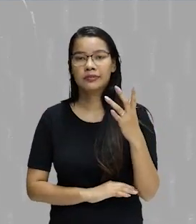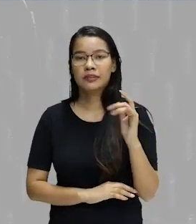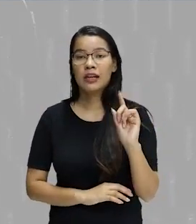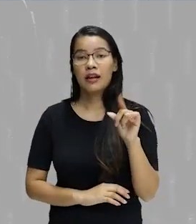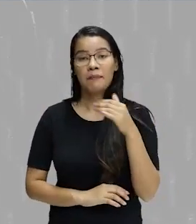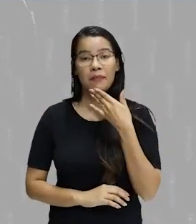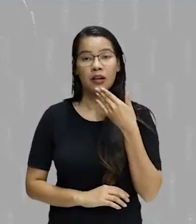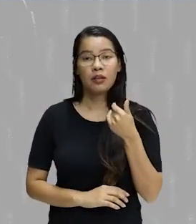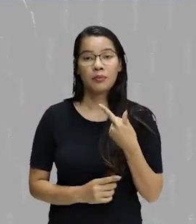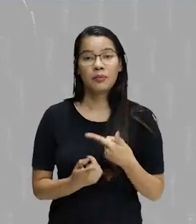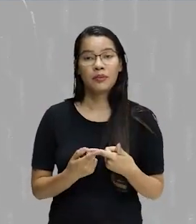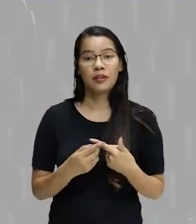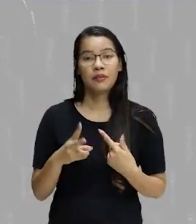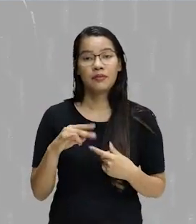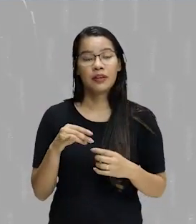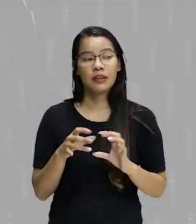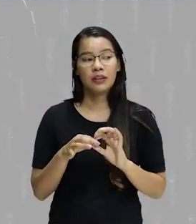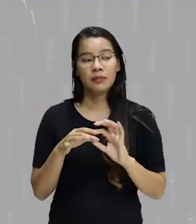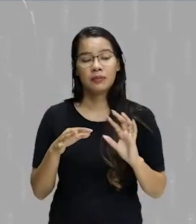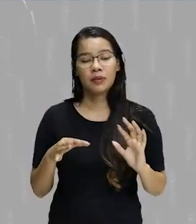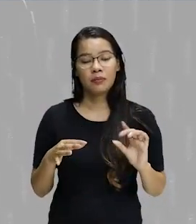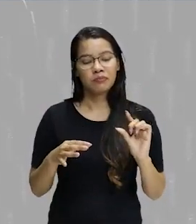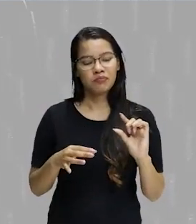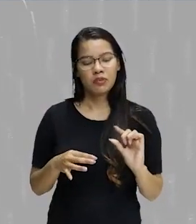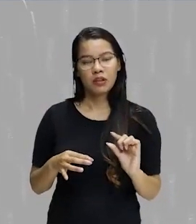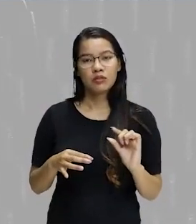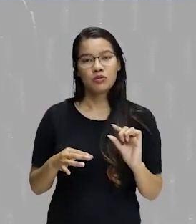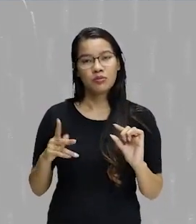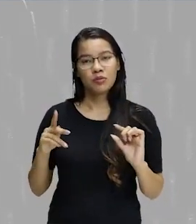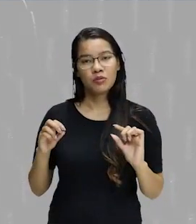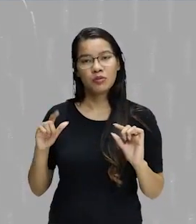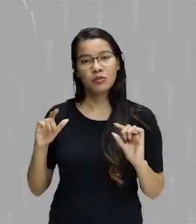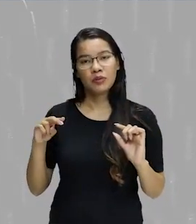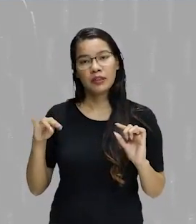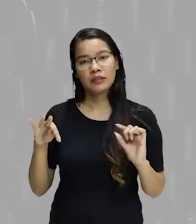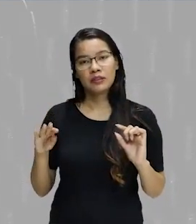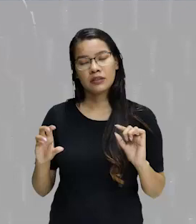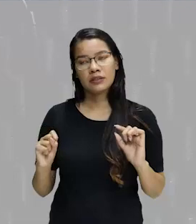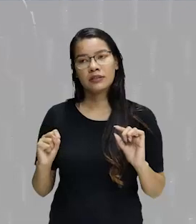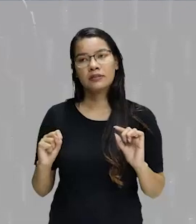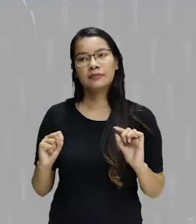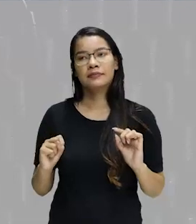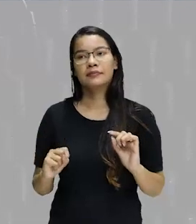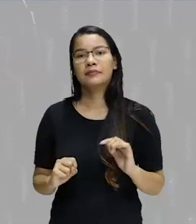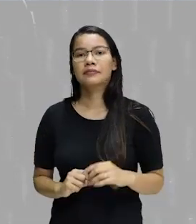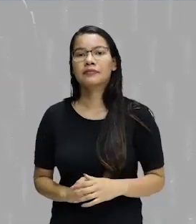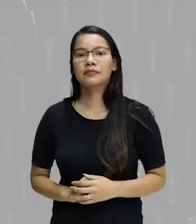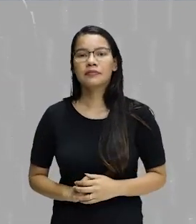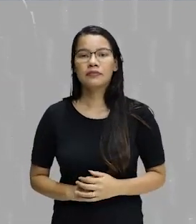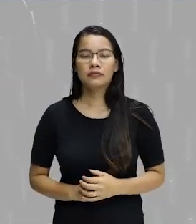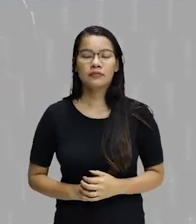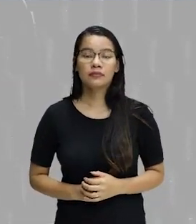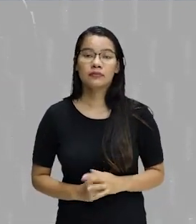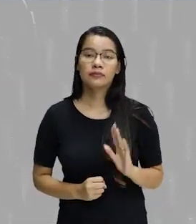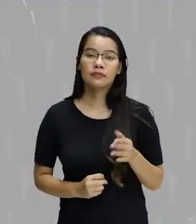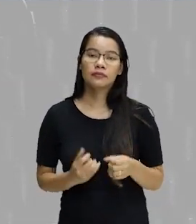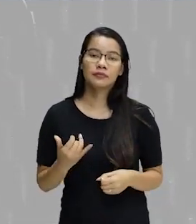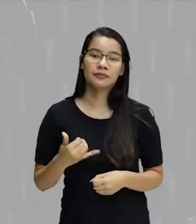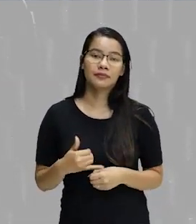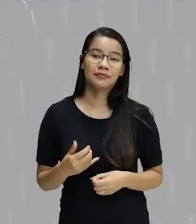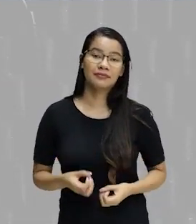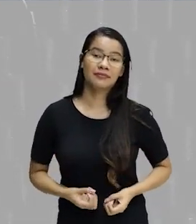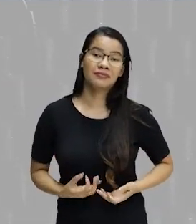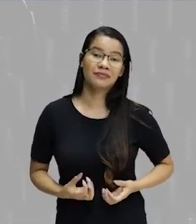quê? Porque ele vai liberar menos poluentes, ou seja, menos CO2. A gasolina ela produz